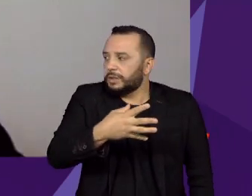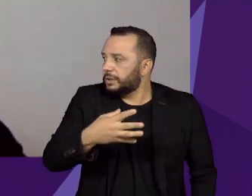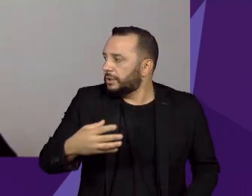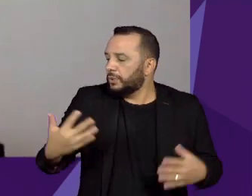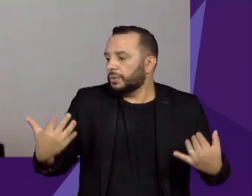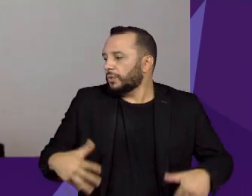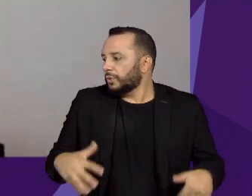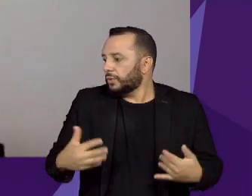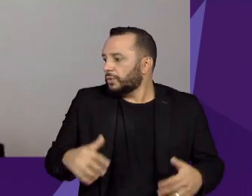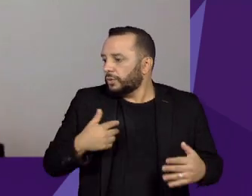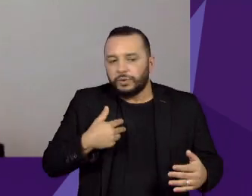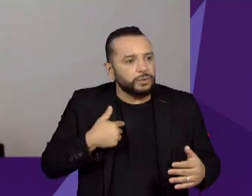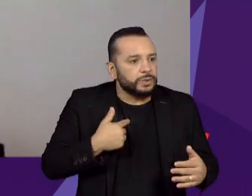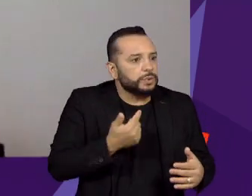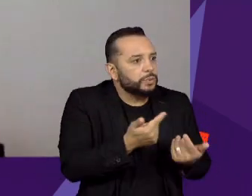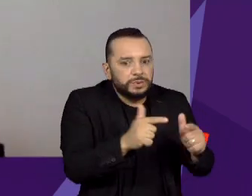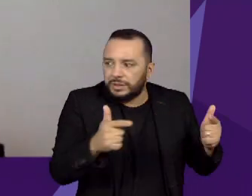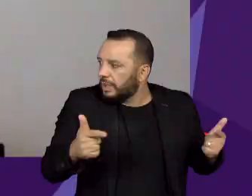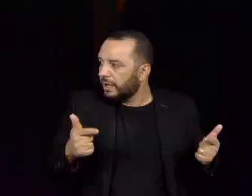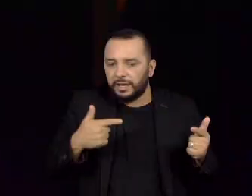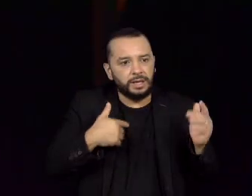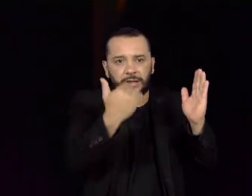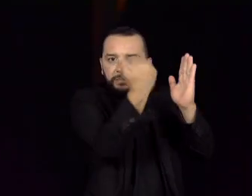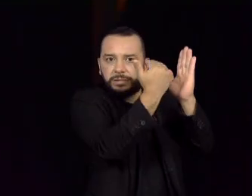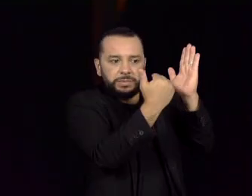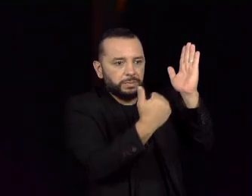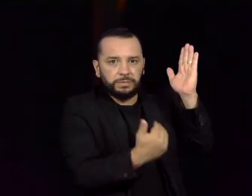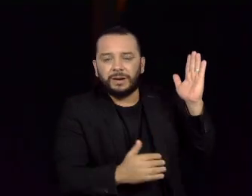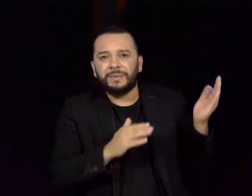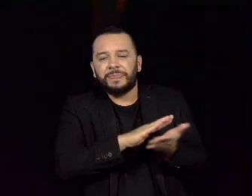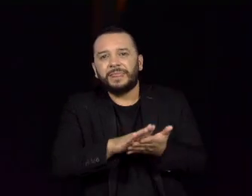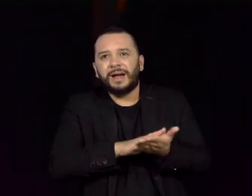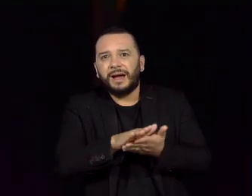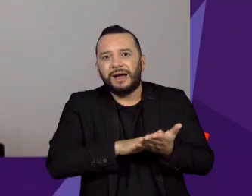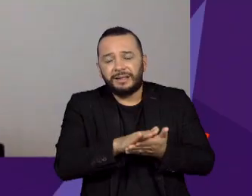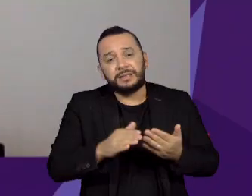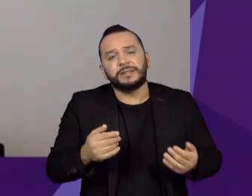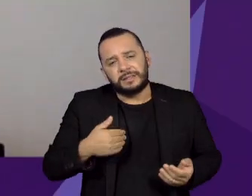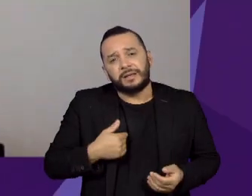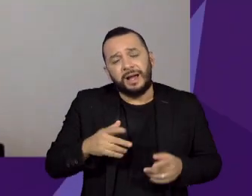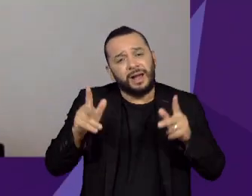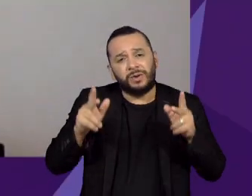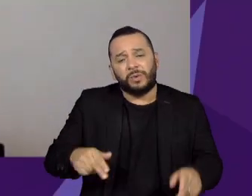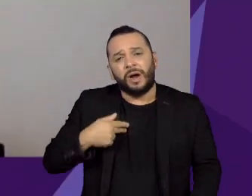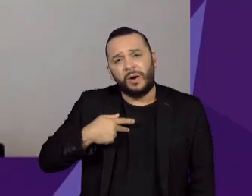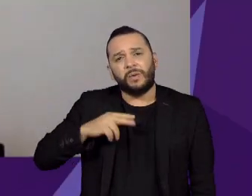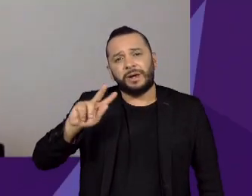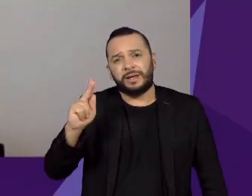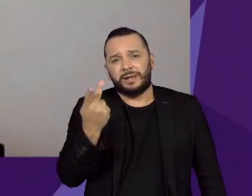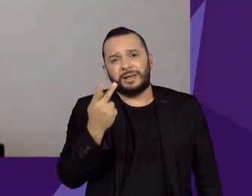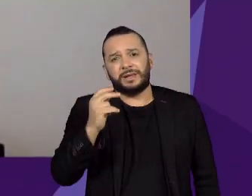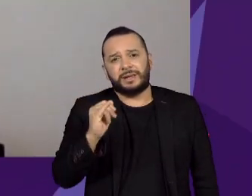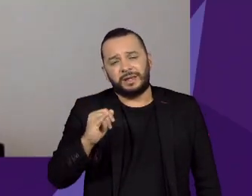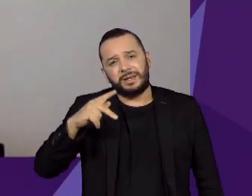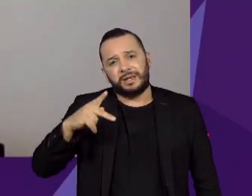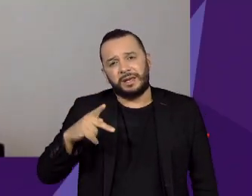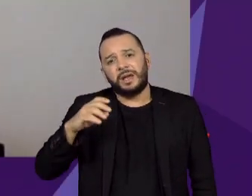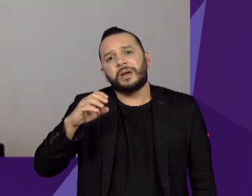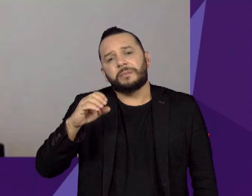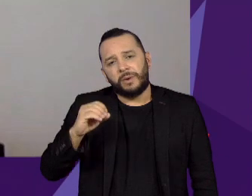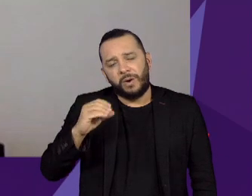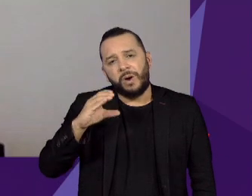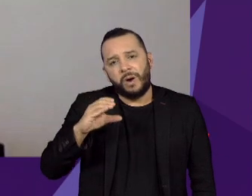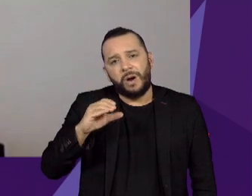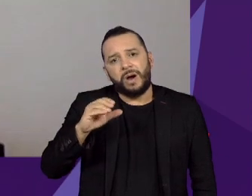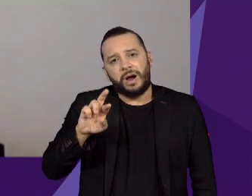como se nós estivéssemos vivendo o tempo de Hipócrates. Então, naquele momento, era voltar a Hipócrates mesmo, era voltar para uma fase do